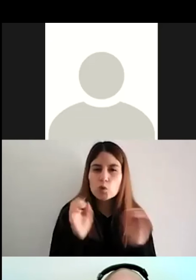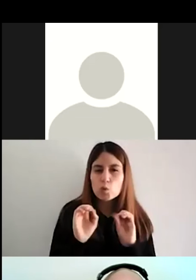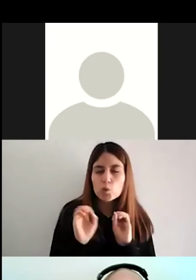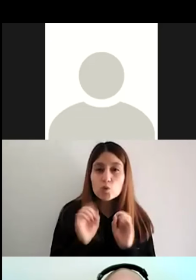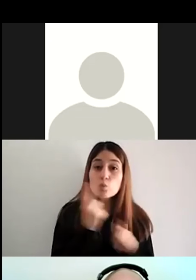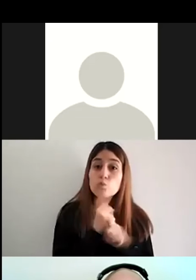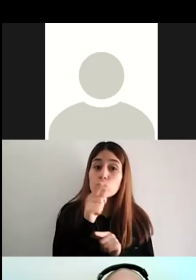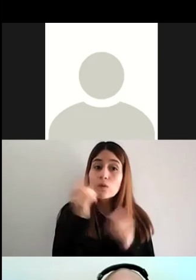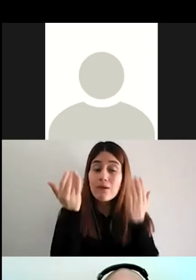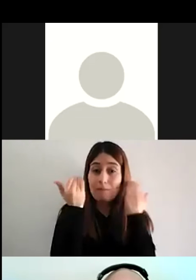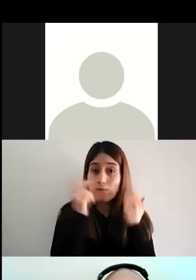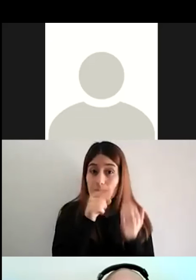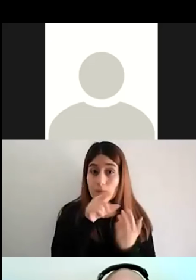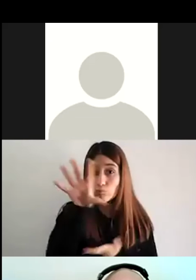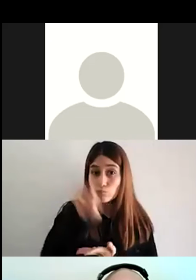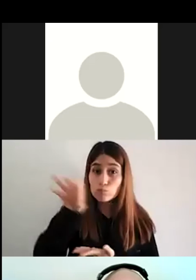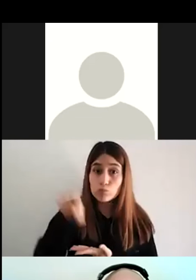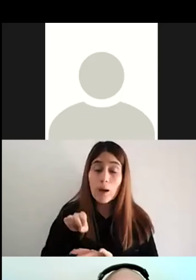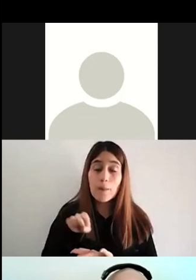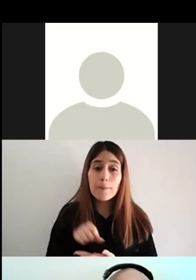de dados que nos permite